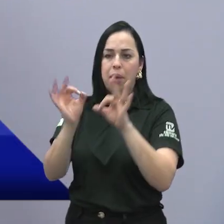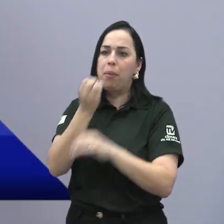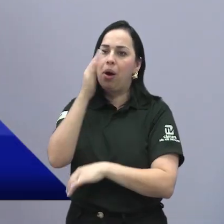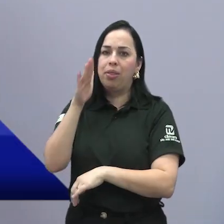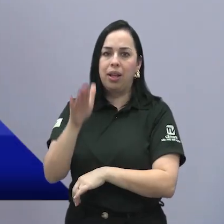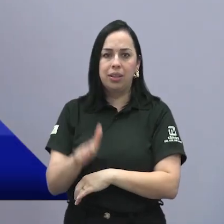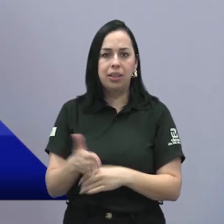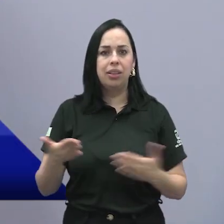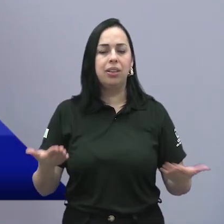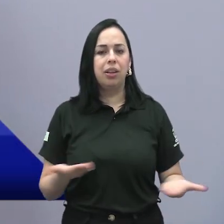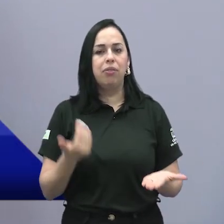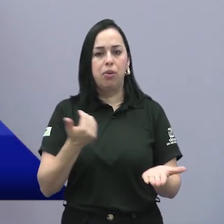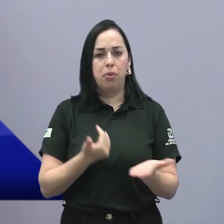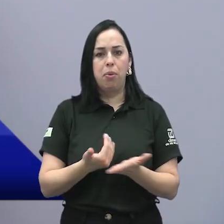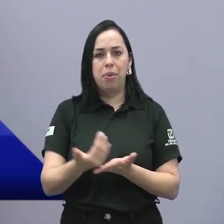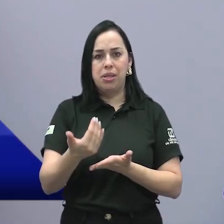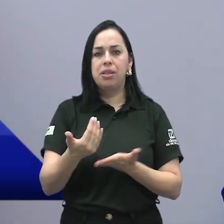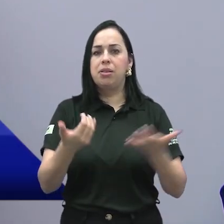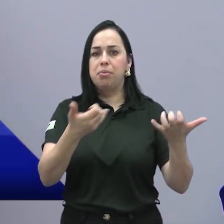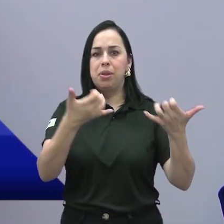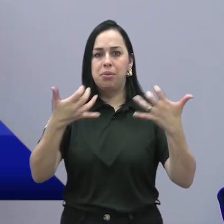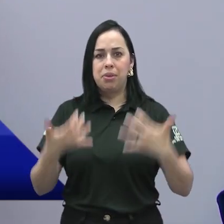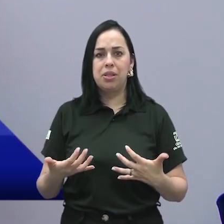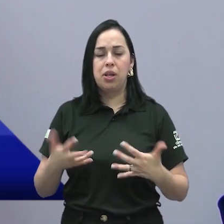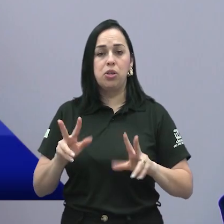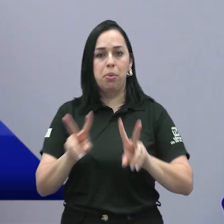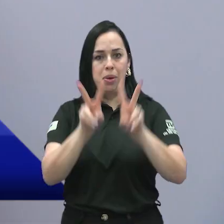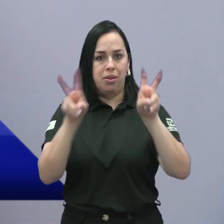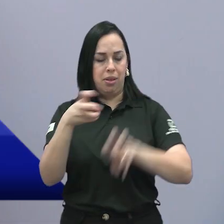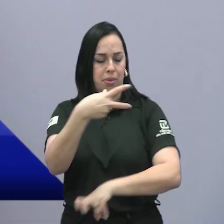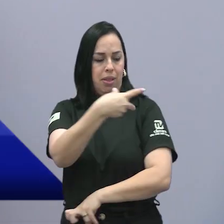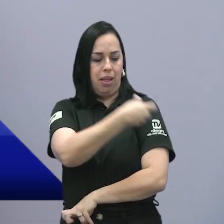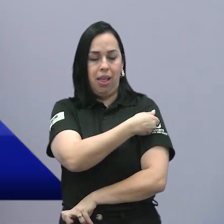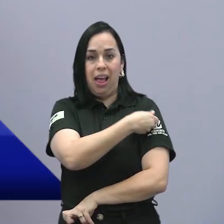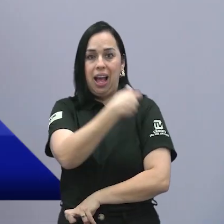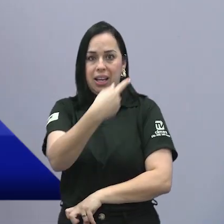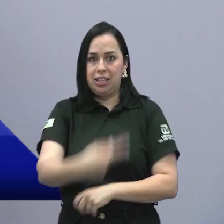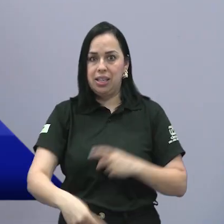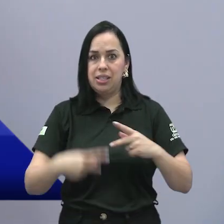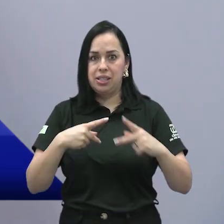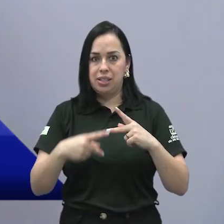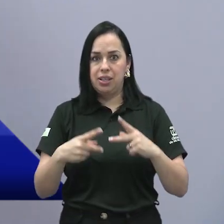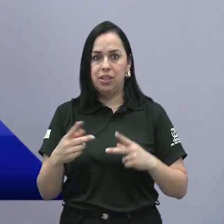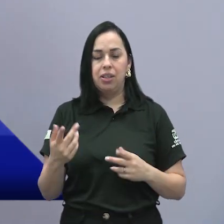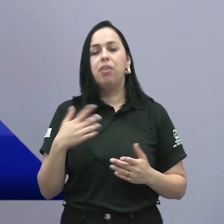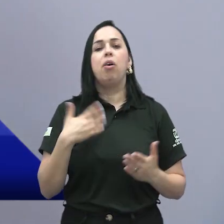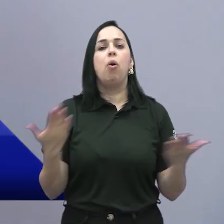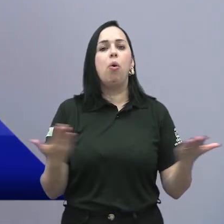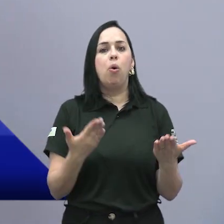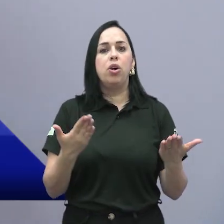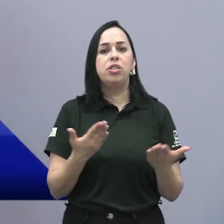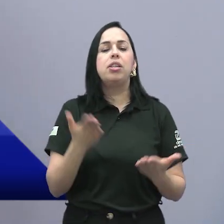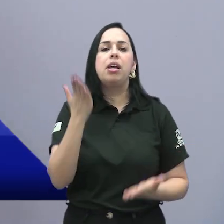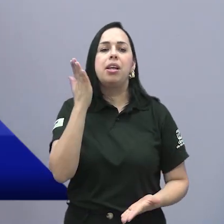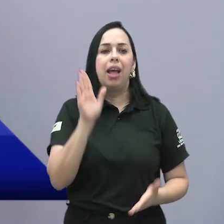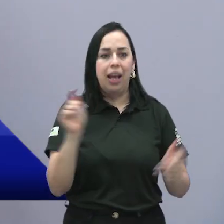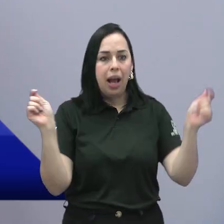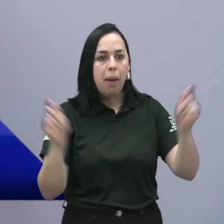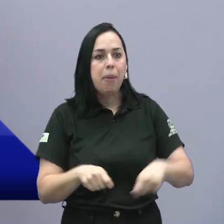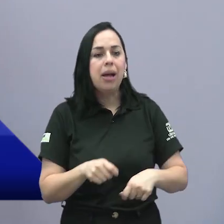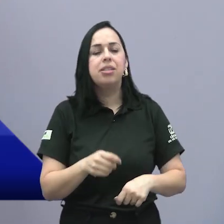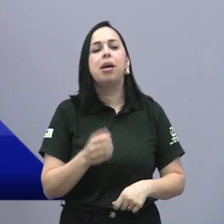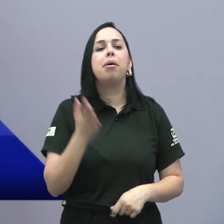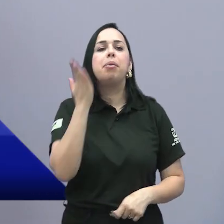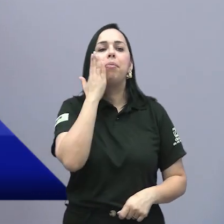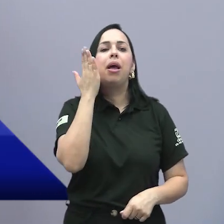nos acompanha pelo Boletim Legislativo. A gente começa a nossa semana falando sobre vacinação aqui em São José dos Campos. Agora é possível consultar o